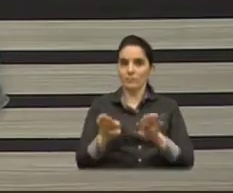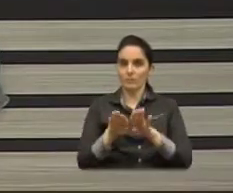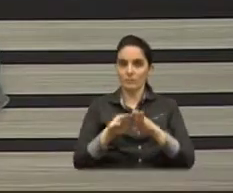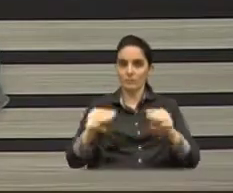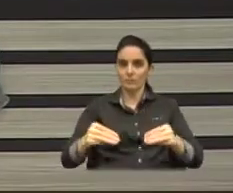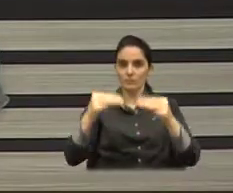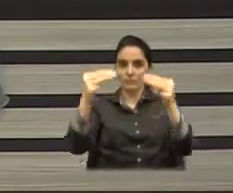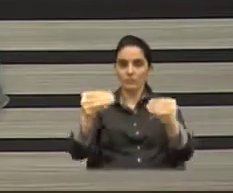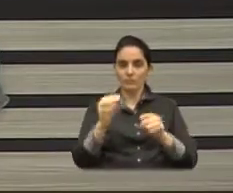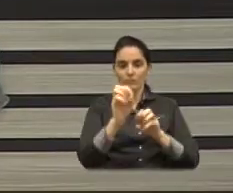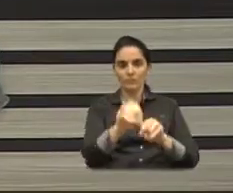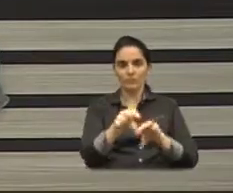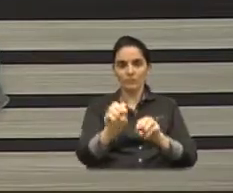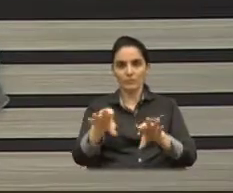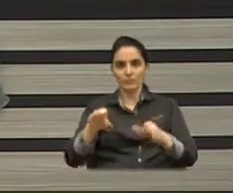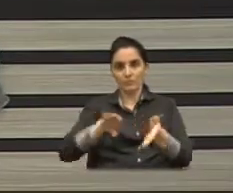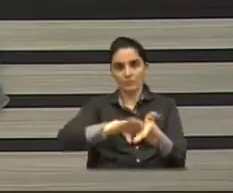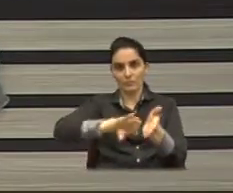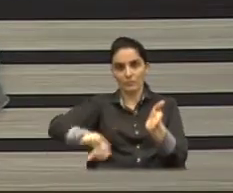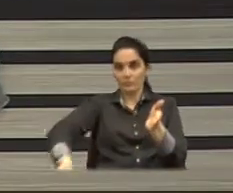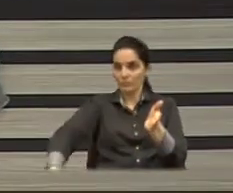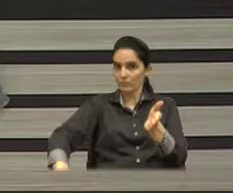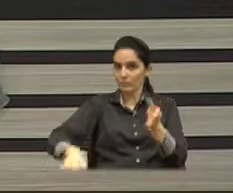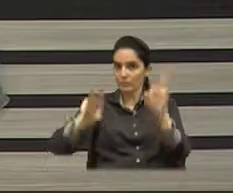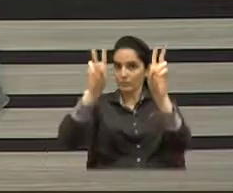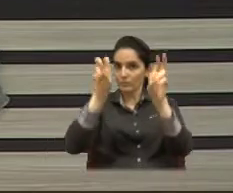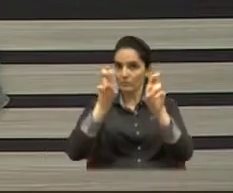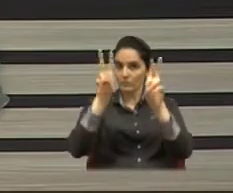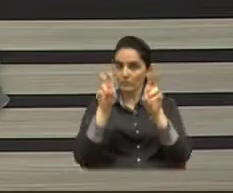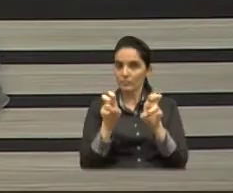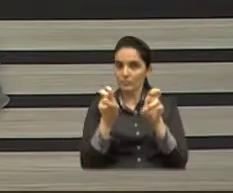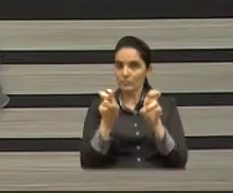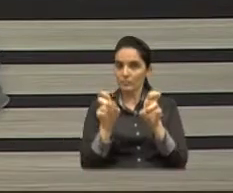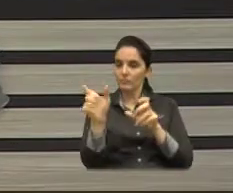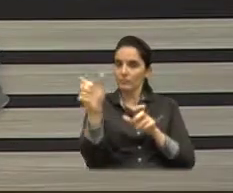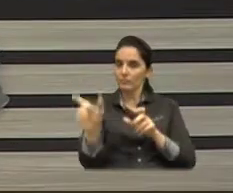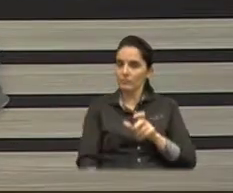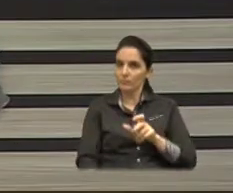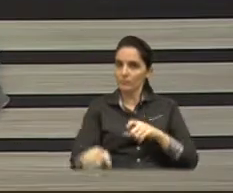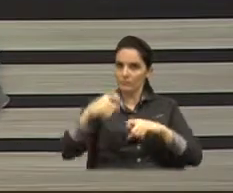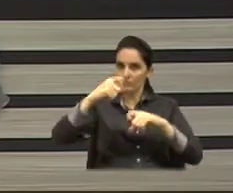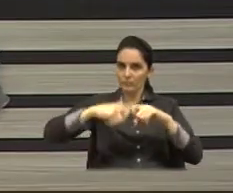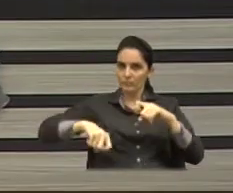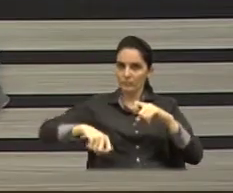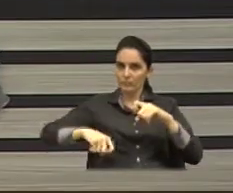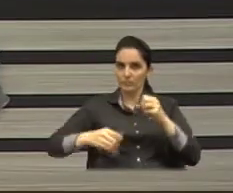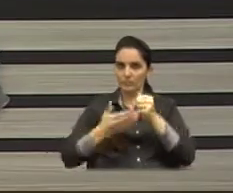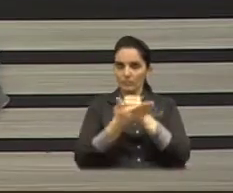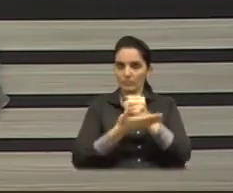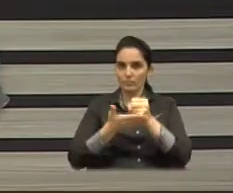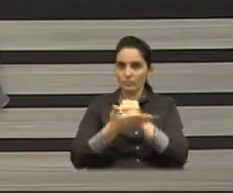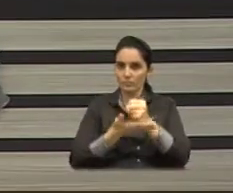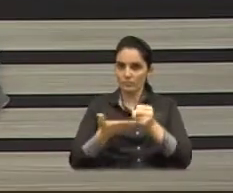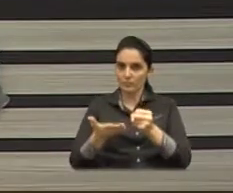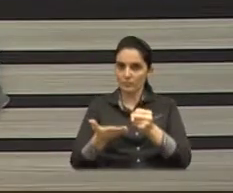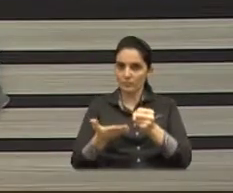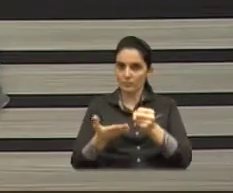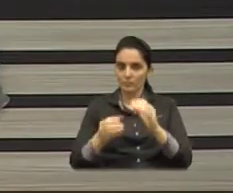pela retirada das menções à expressão de identidade de gênero da Base Nacional